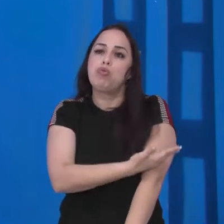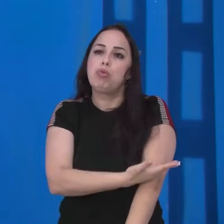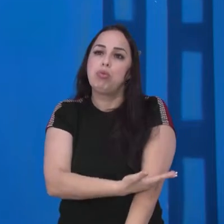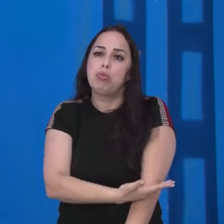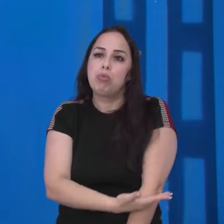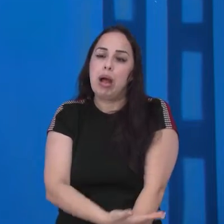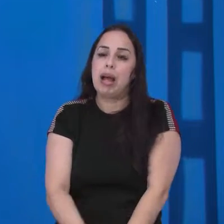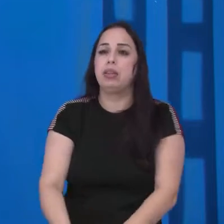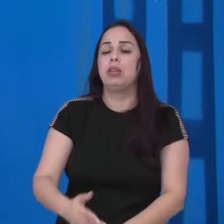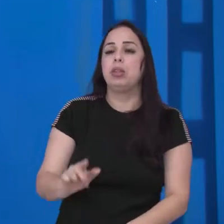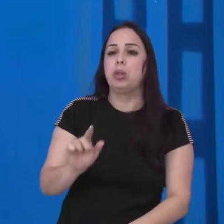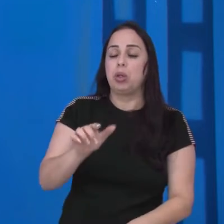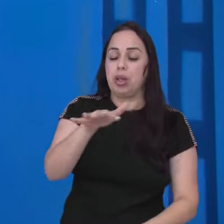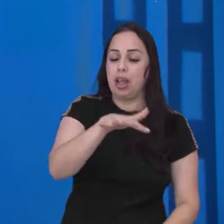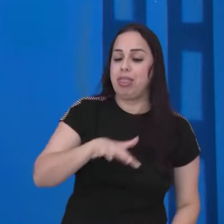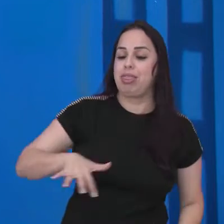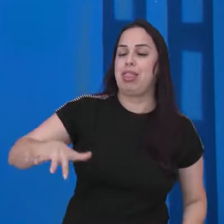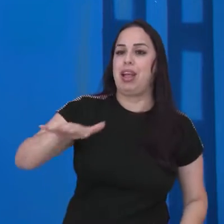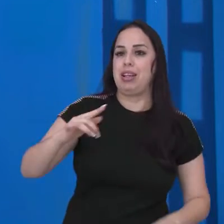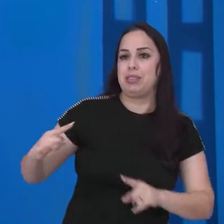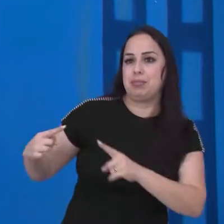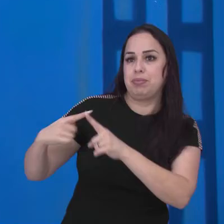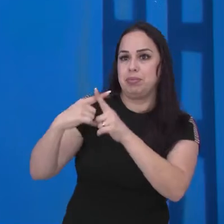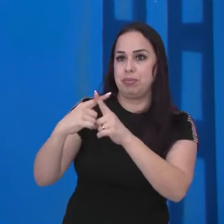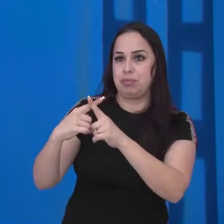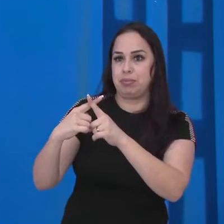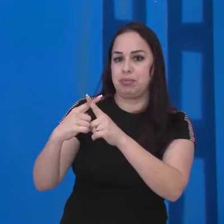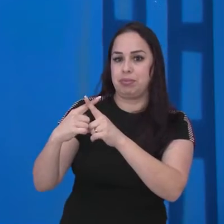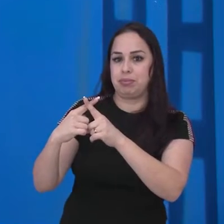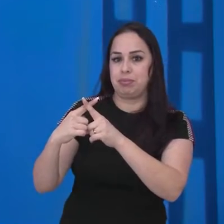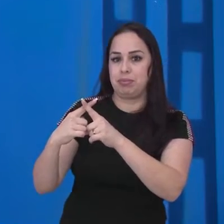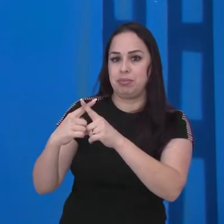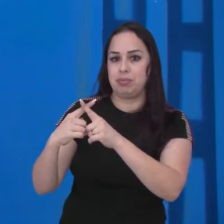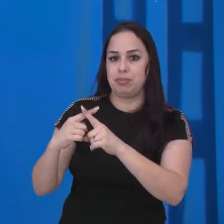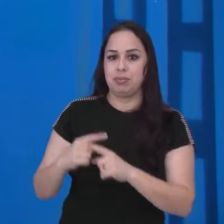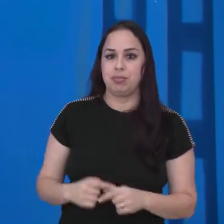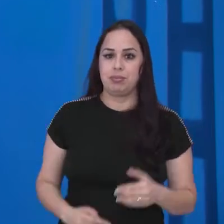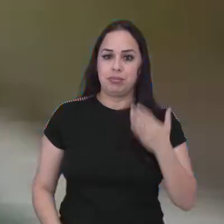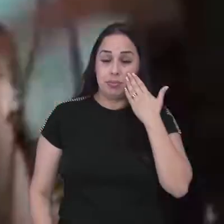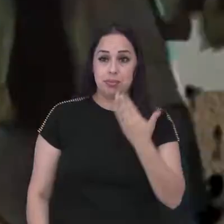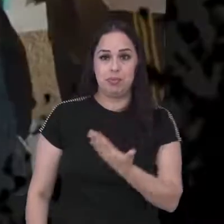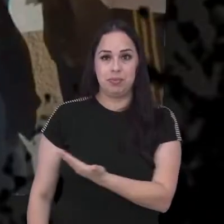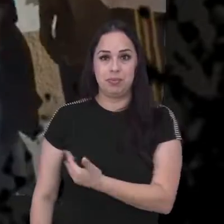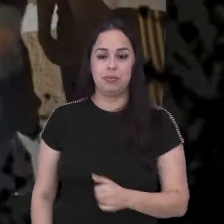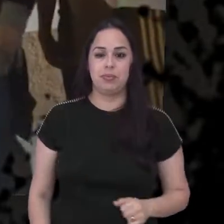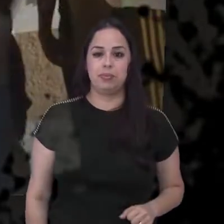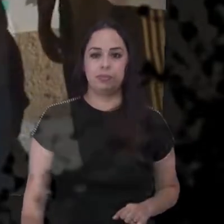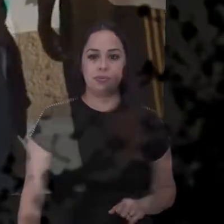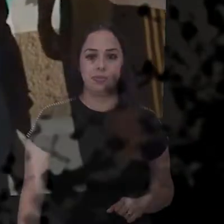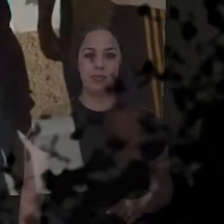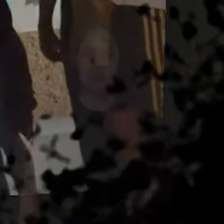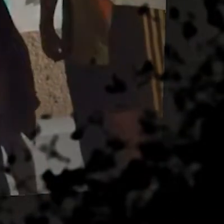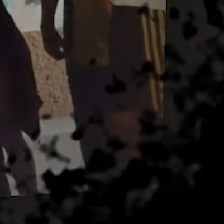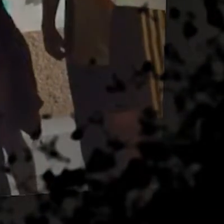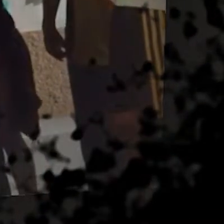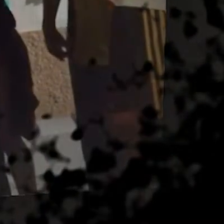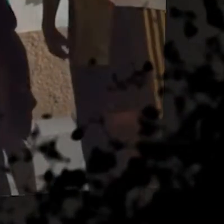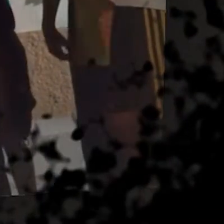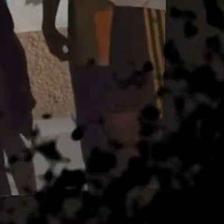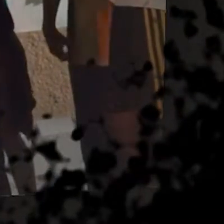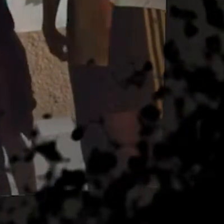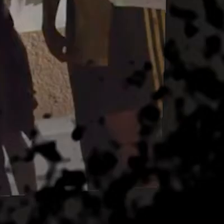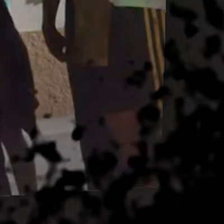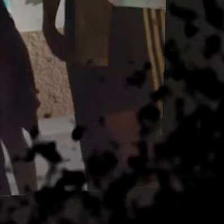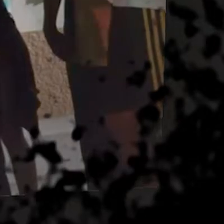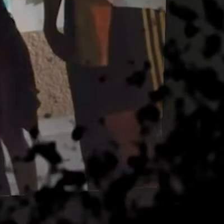né? Porque, pra uma ideia, você tá num espaço... a Batalha dos Cílios ganhou 3 prêmios no Juntos pela Cultura. Você quer ser barroco, mas aqui você sai manco.